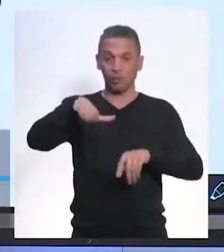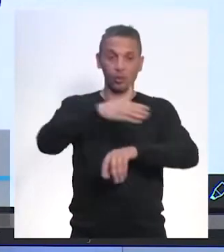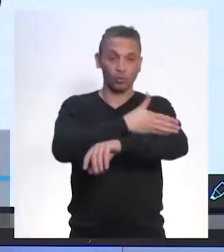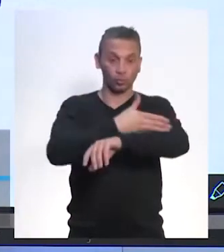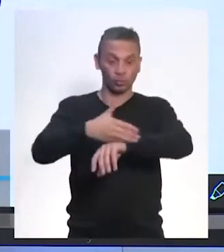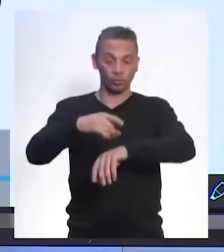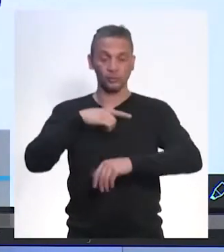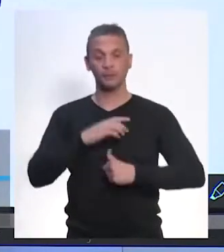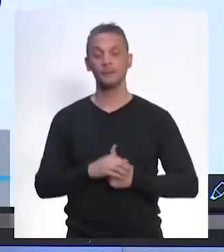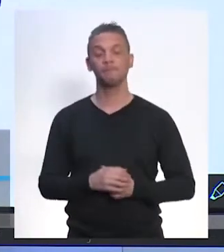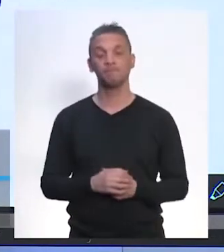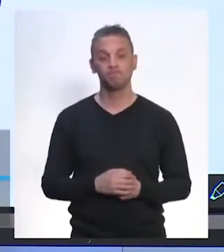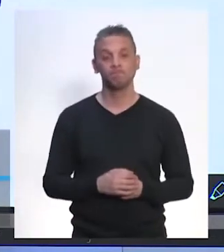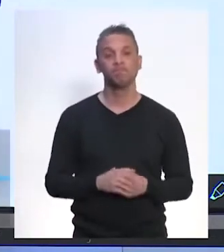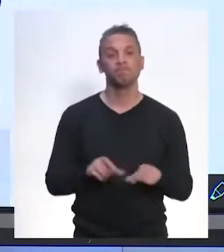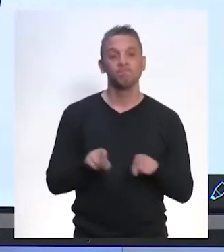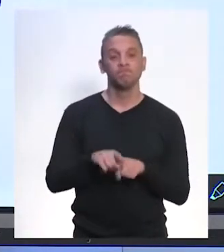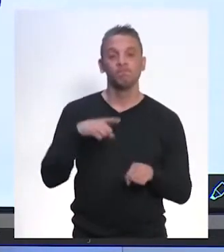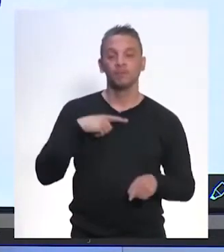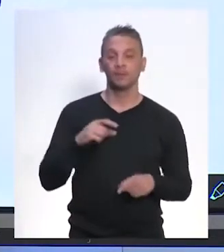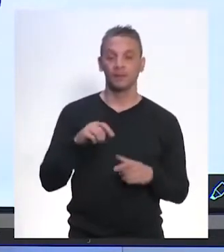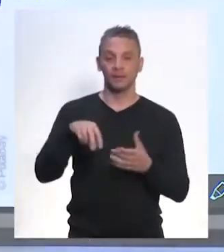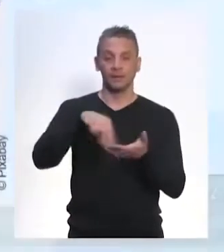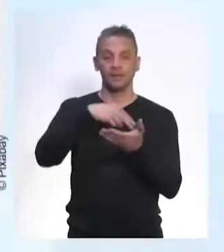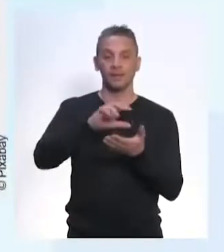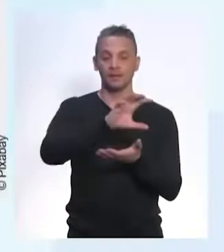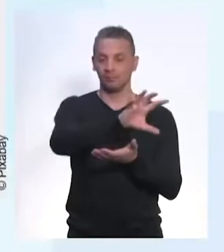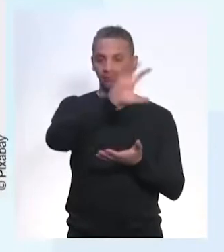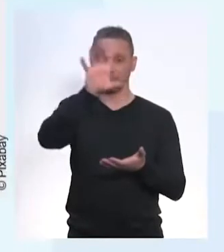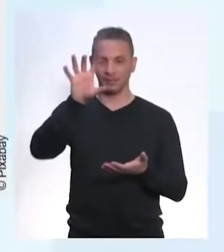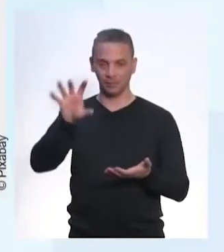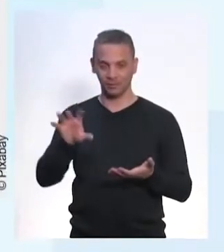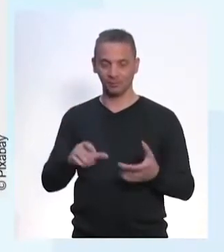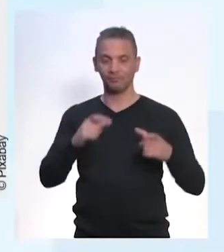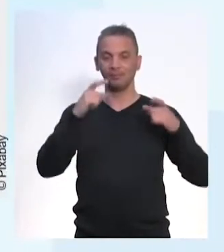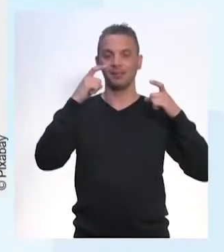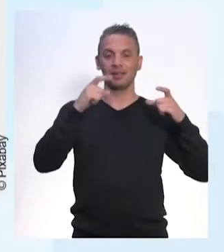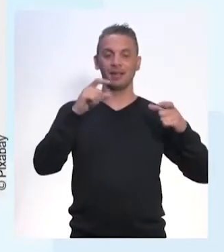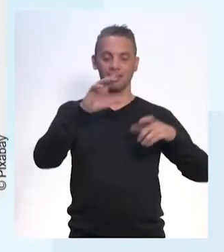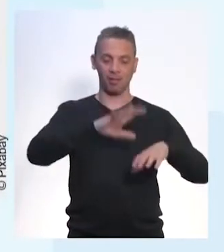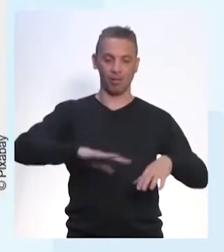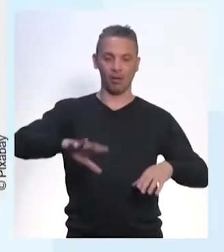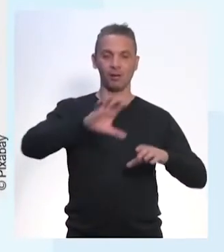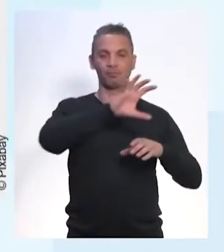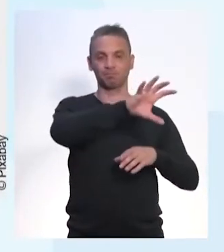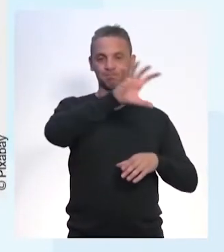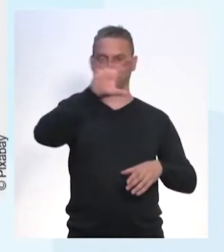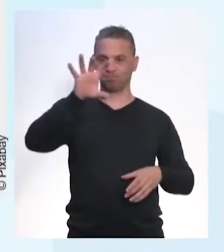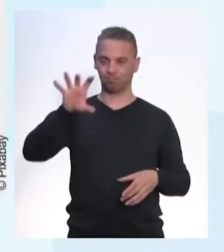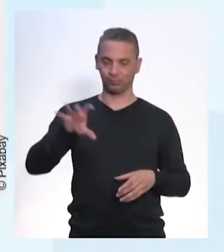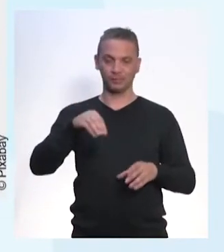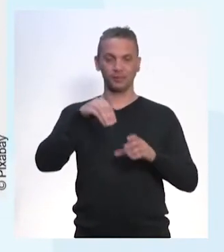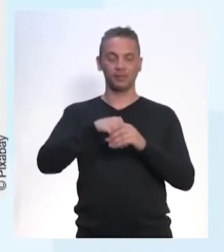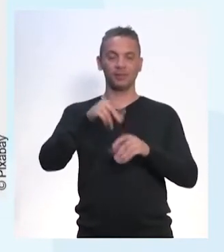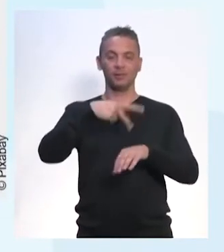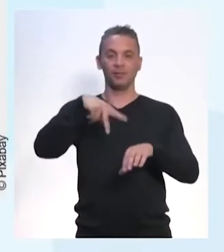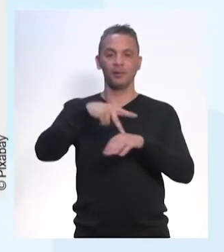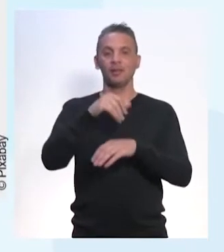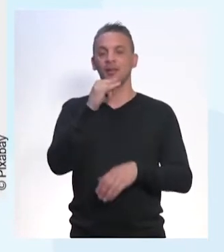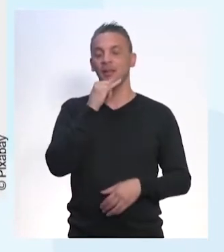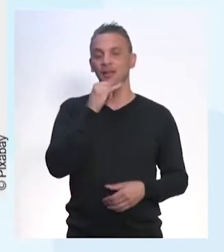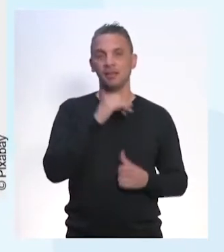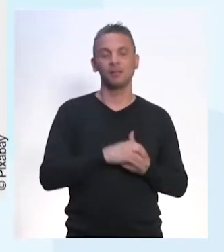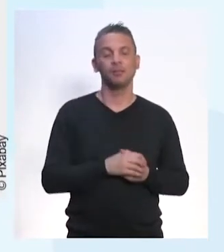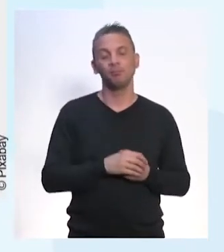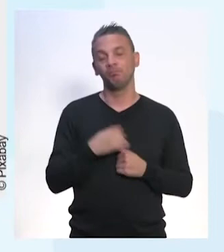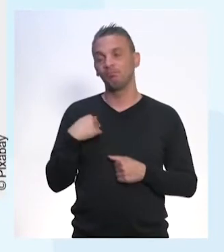tá? E você tem também as danças regionais, ou seja, né, que são danças típicas de determinadas localidades dentro de um país. Por exemplo, né, se